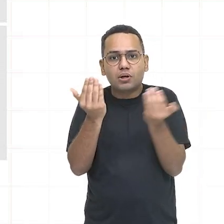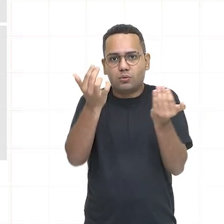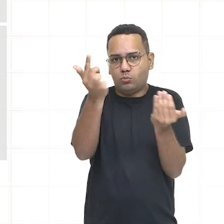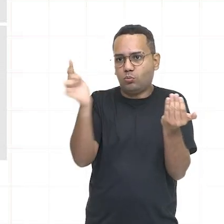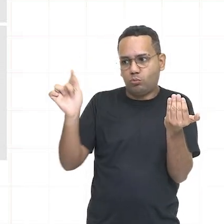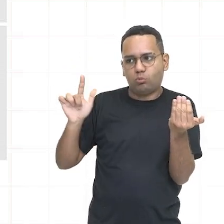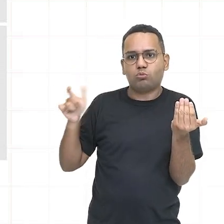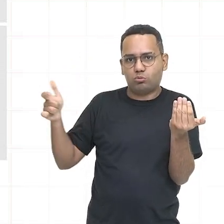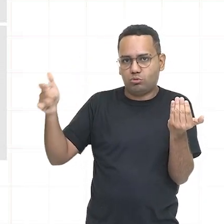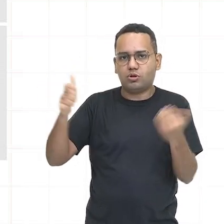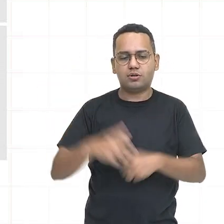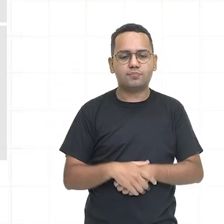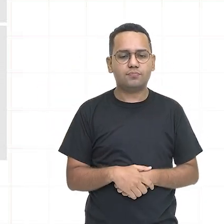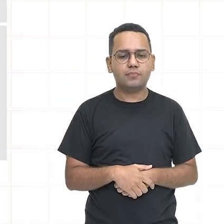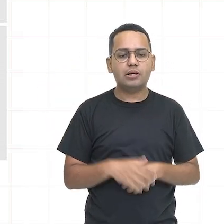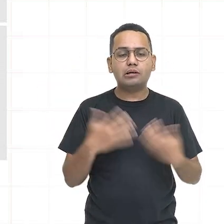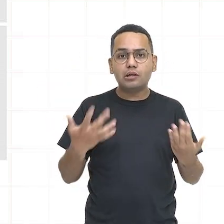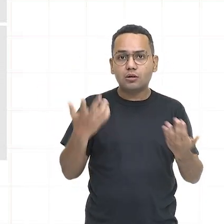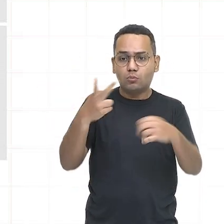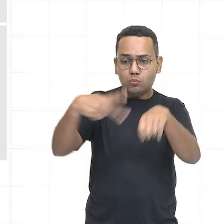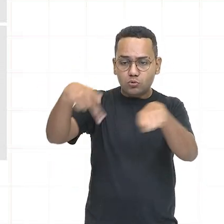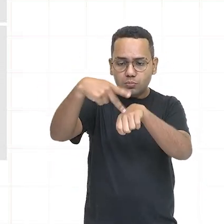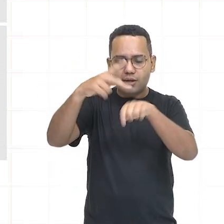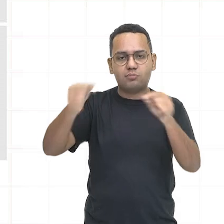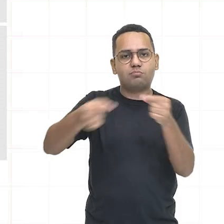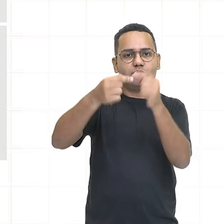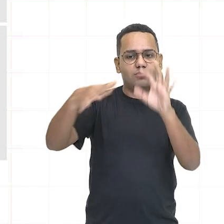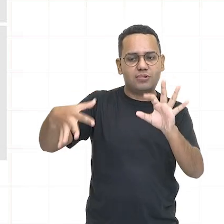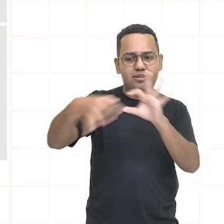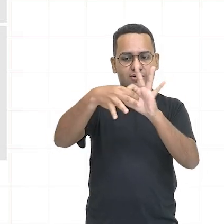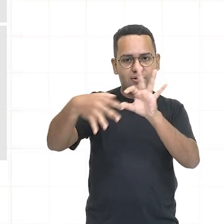eles acabam aí se conectando, até por conta dessa extensão